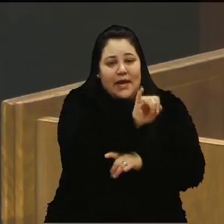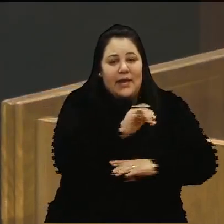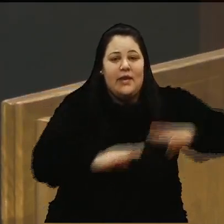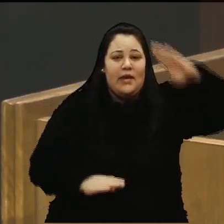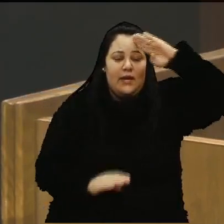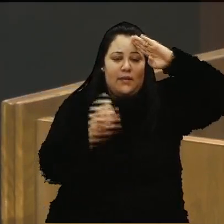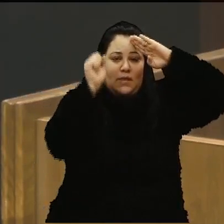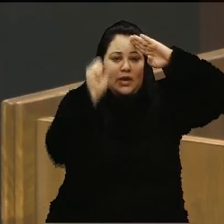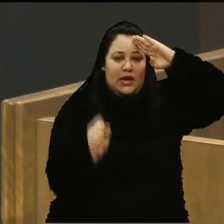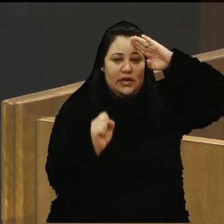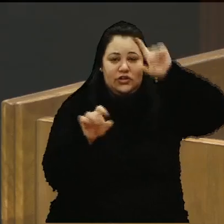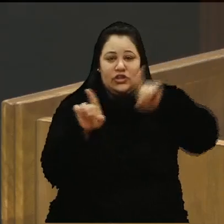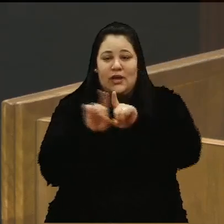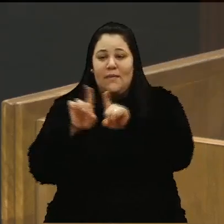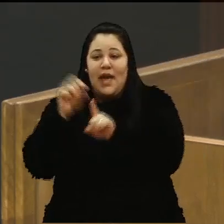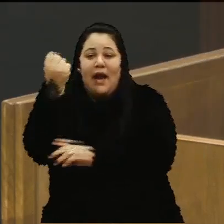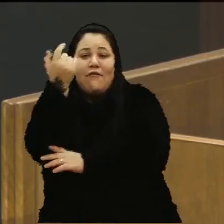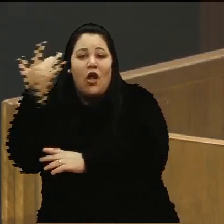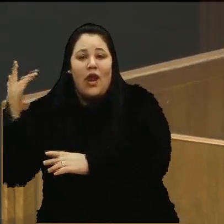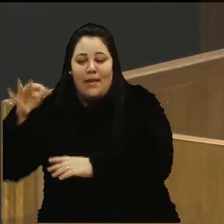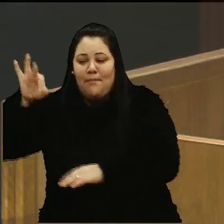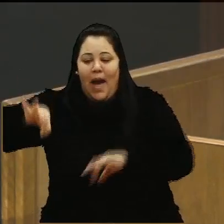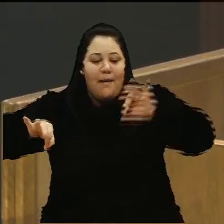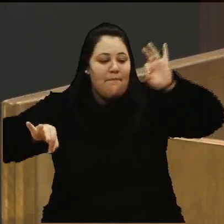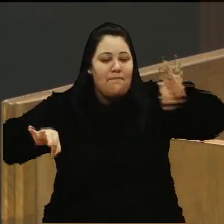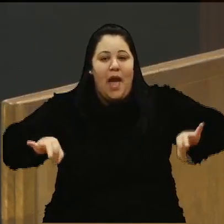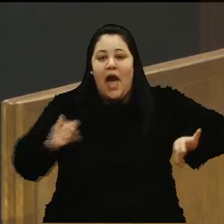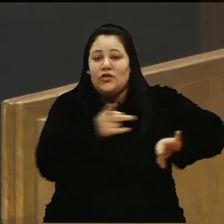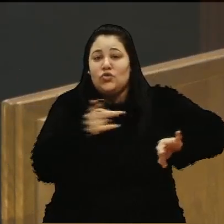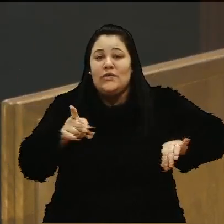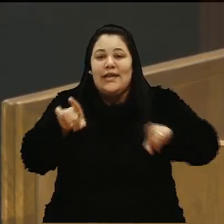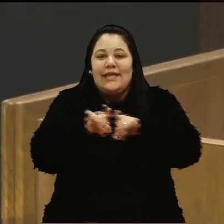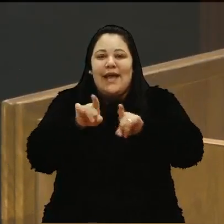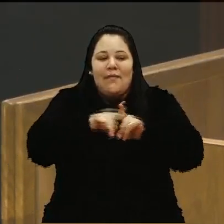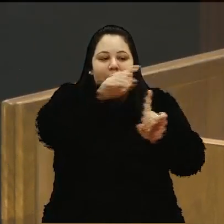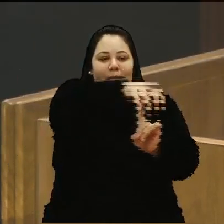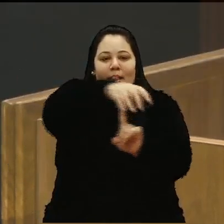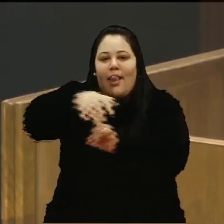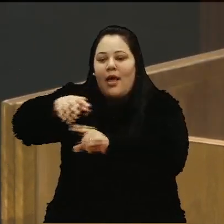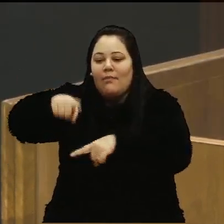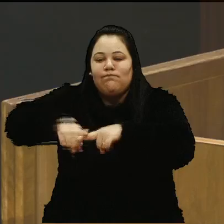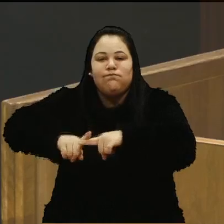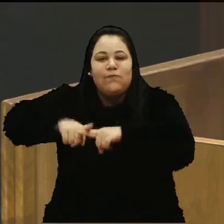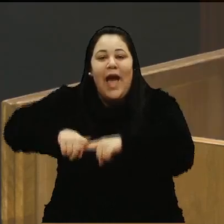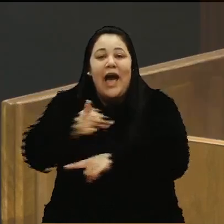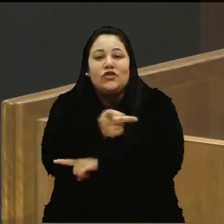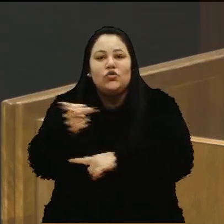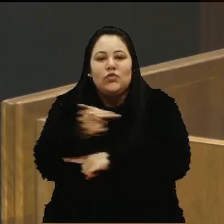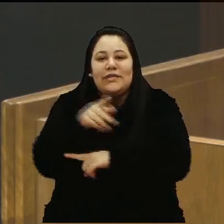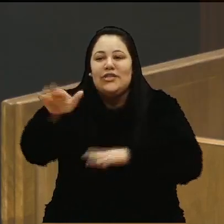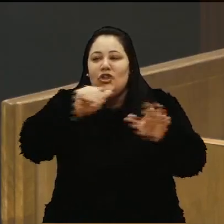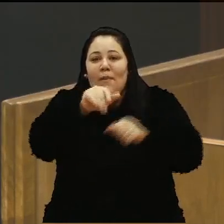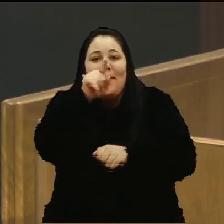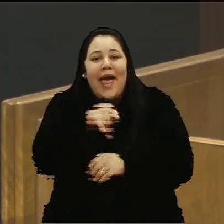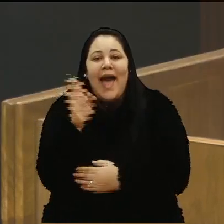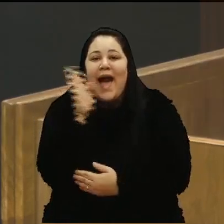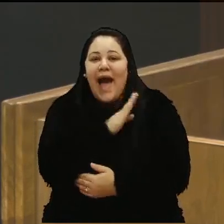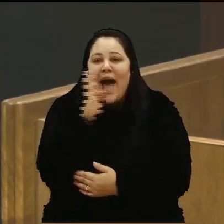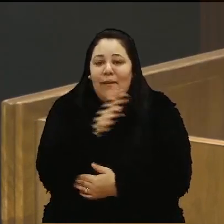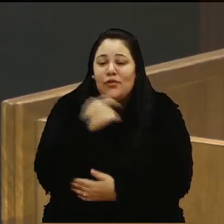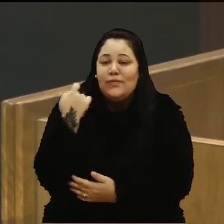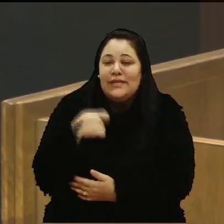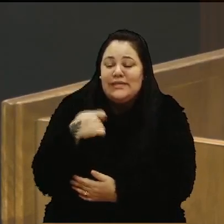quanto a EPI Floresta, e também nas nossas praças e parques. Esse chamamento é urgente, a